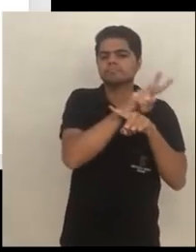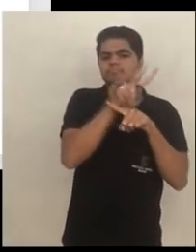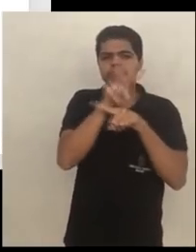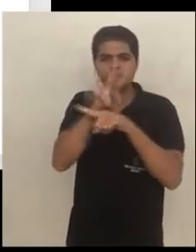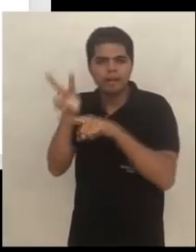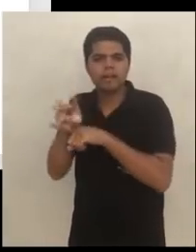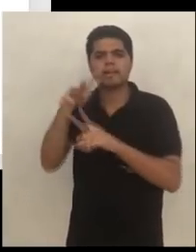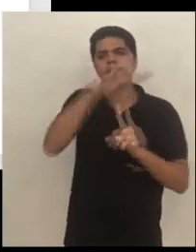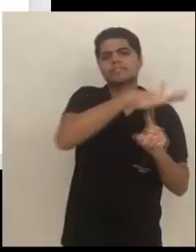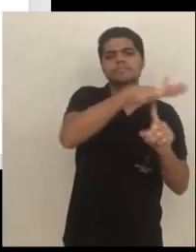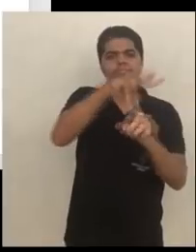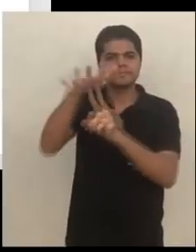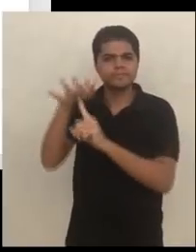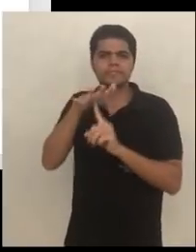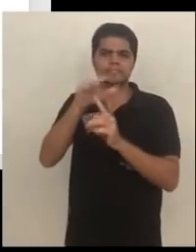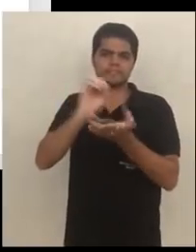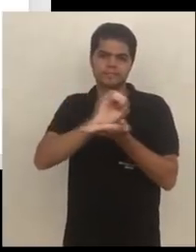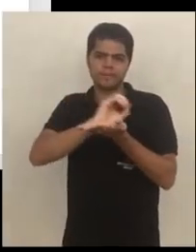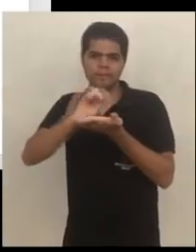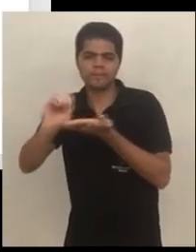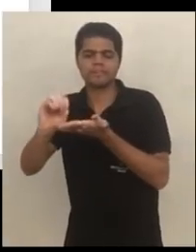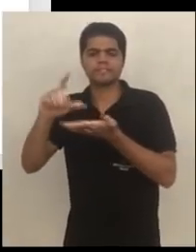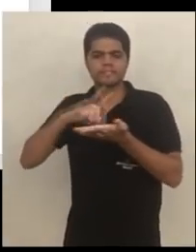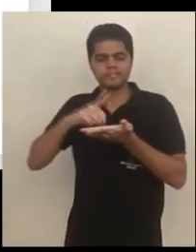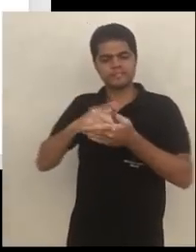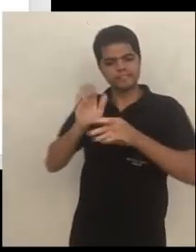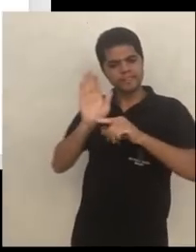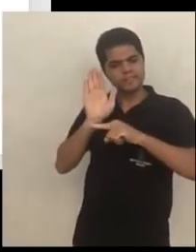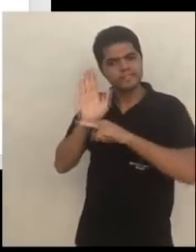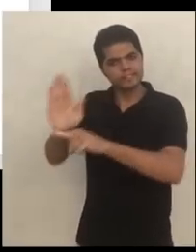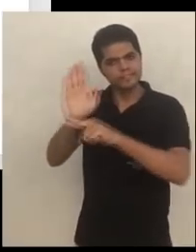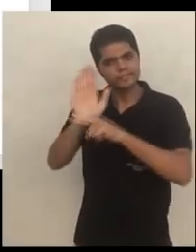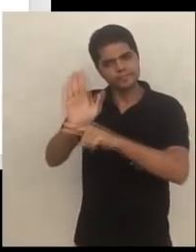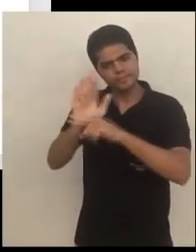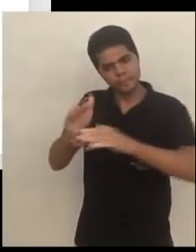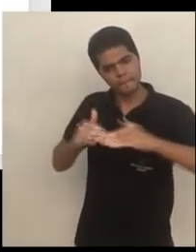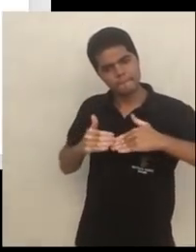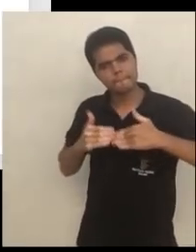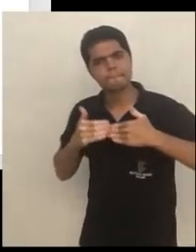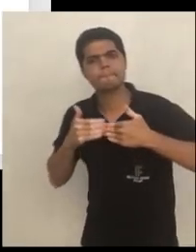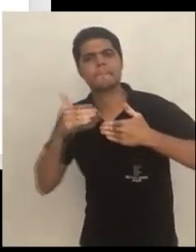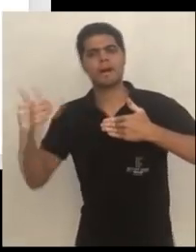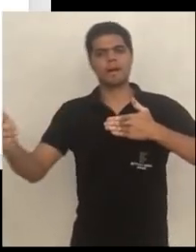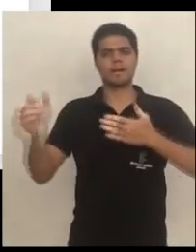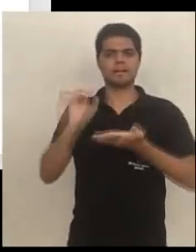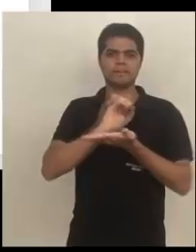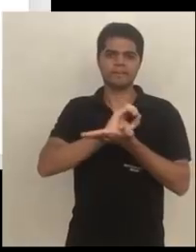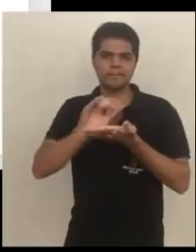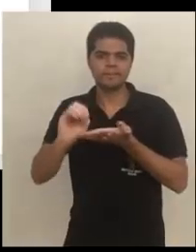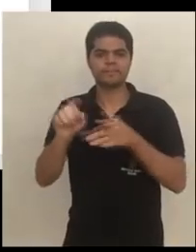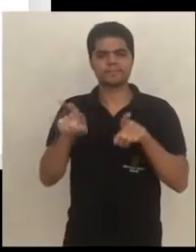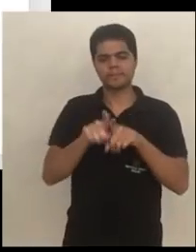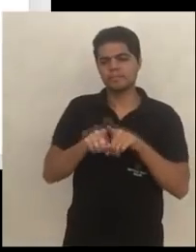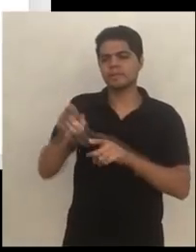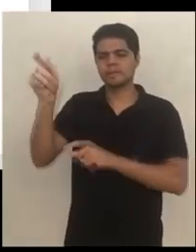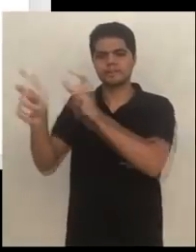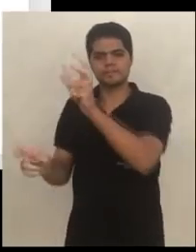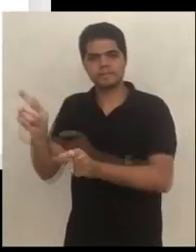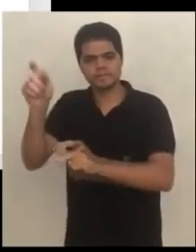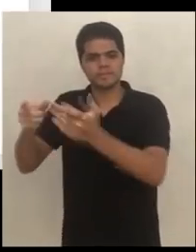feiras que estão trabalhando em prol do segmento orgânico, os consumidores,